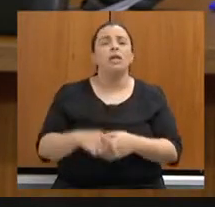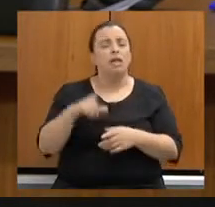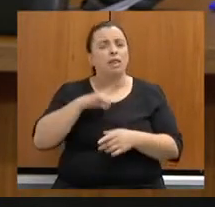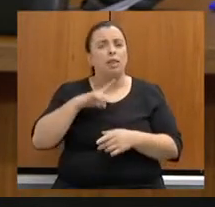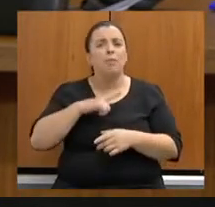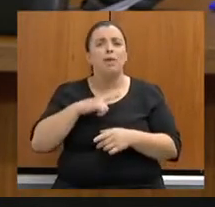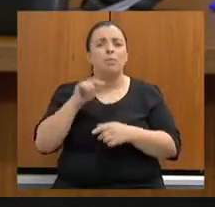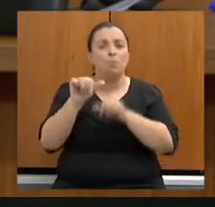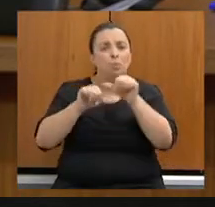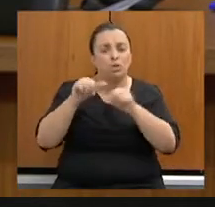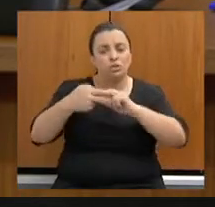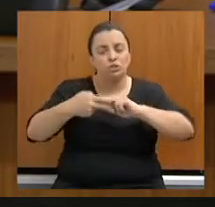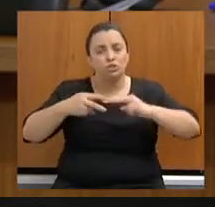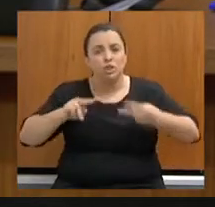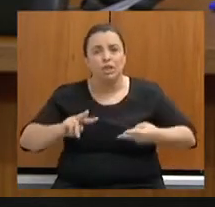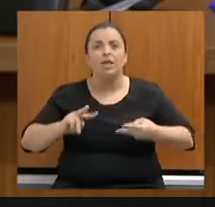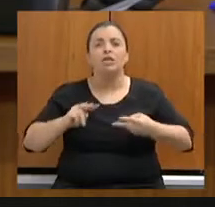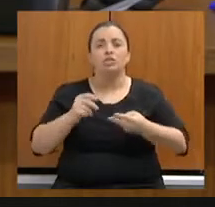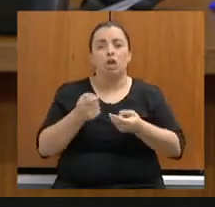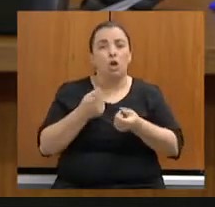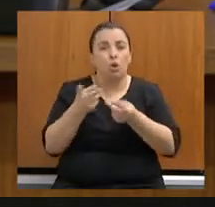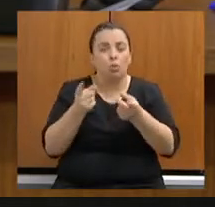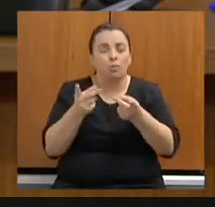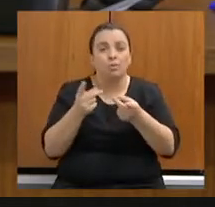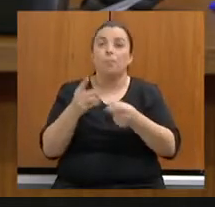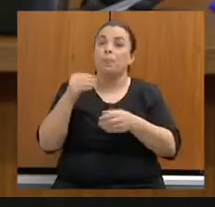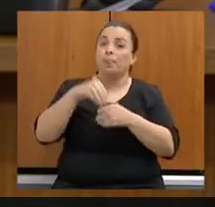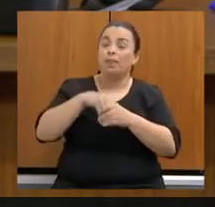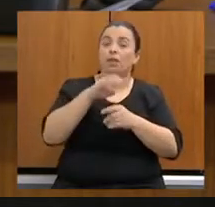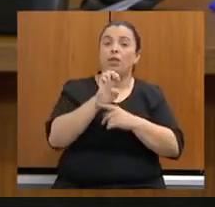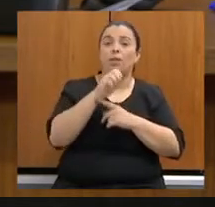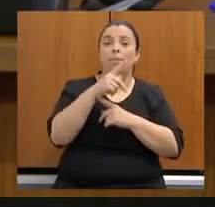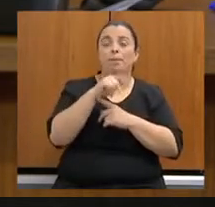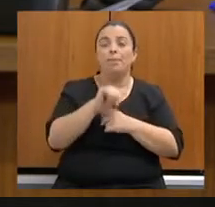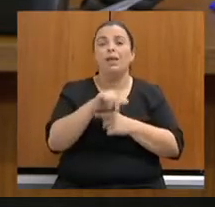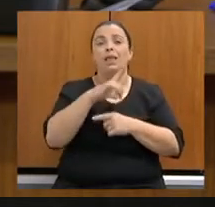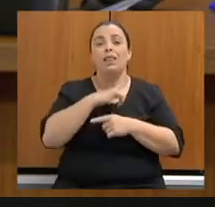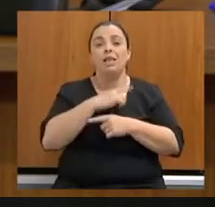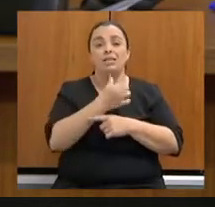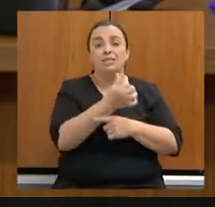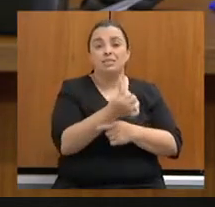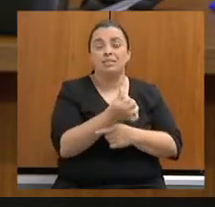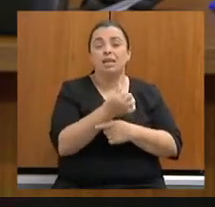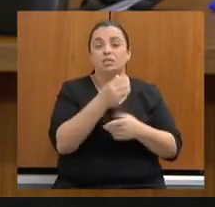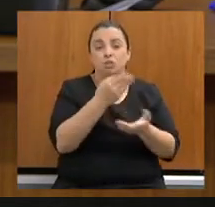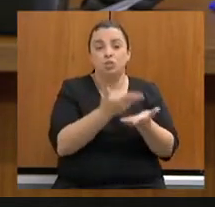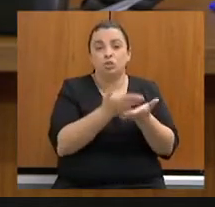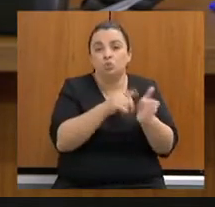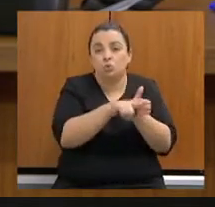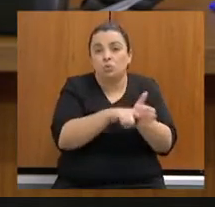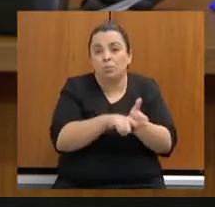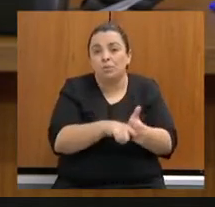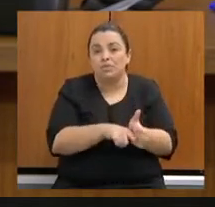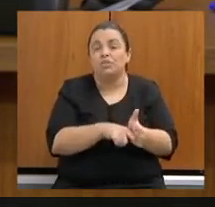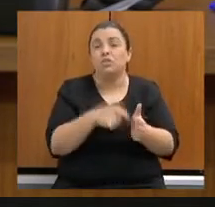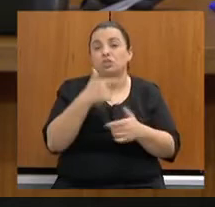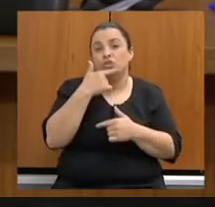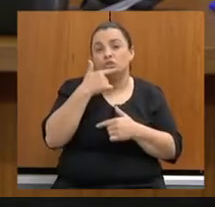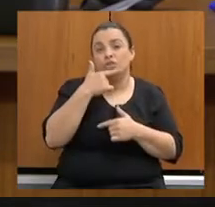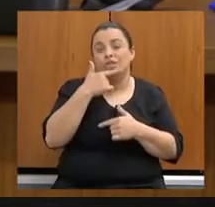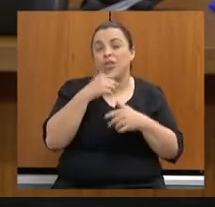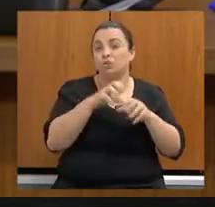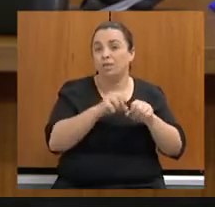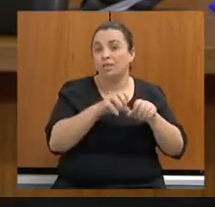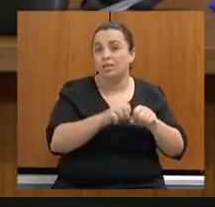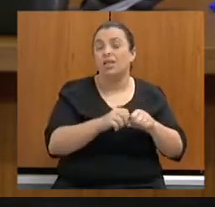também dentro da EPAMIG estão sendo elaborados três estúdios de queijo de Minas artesanais na região é da